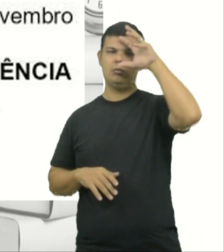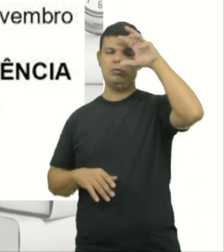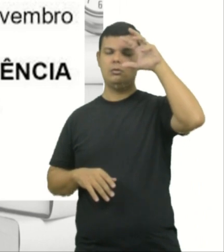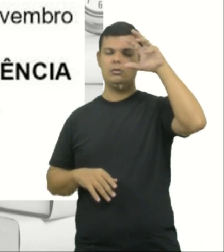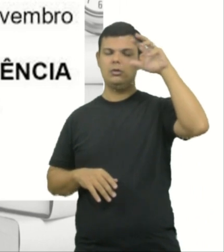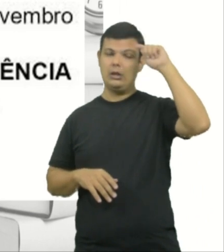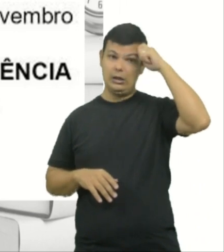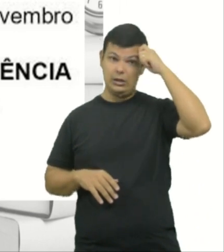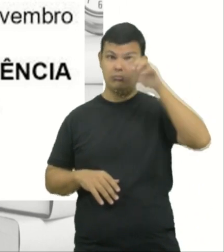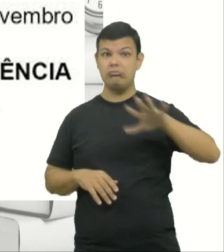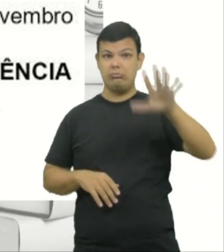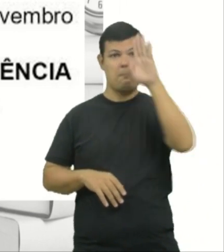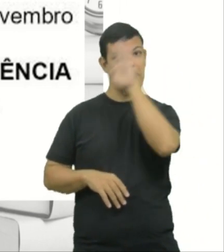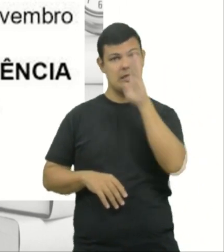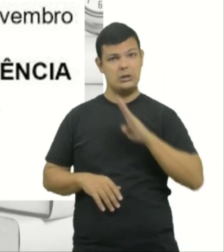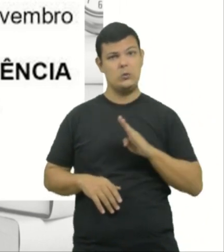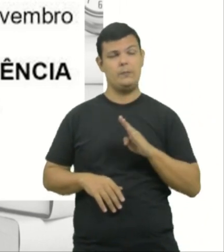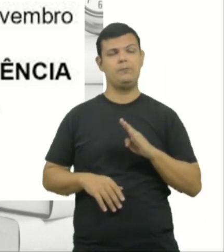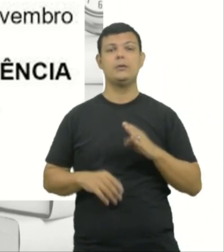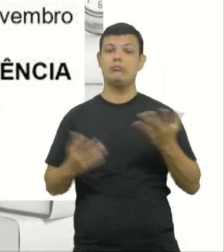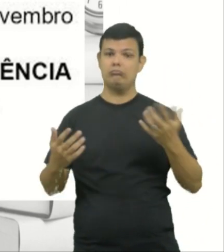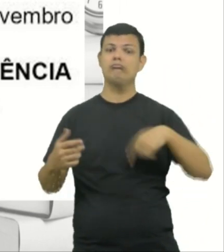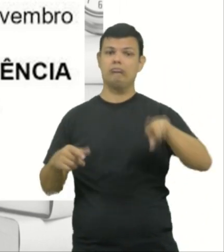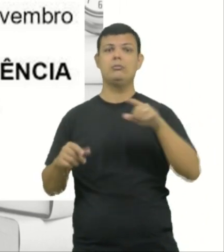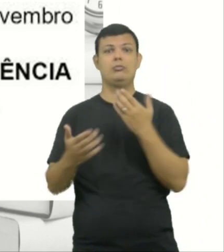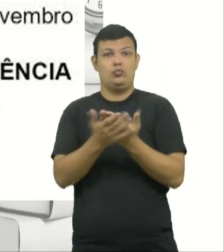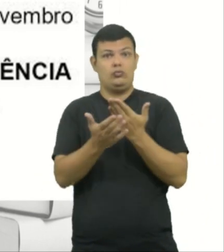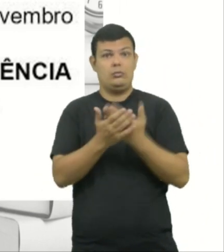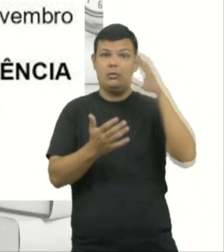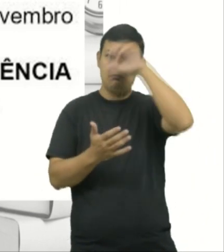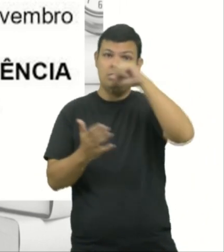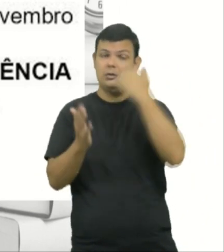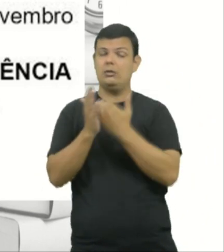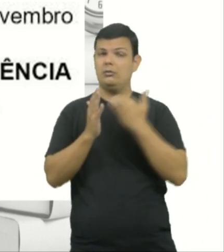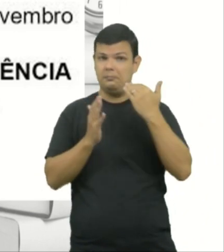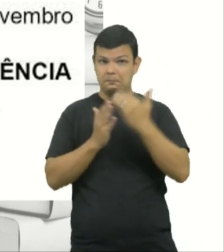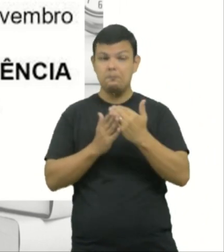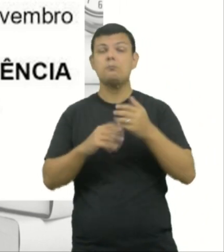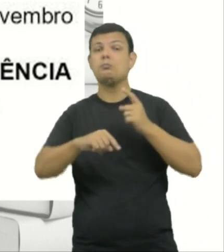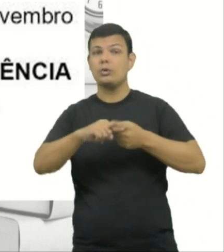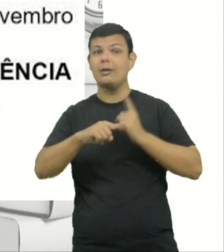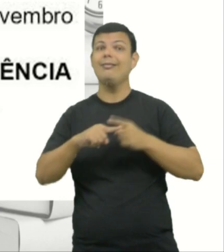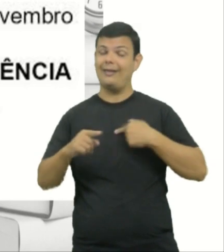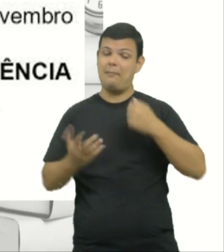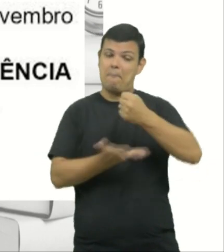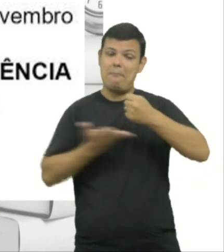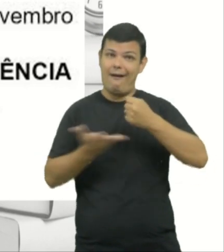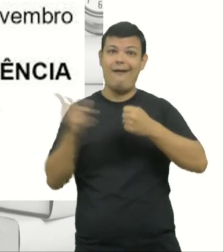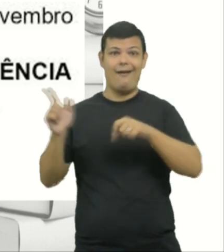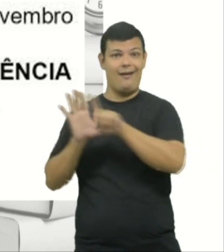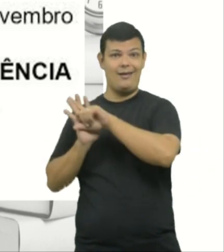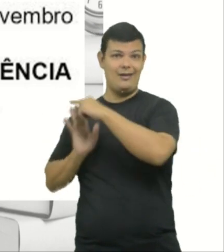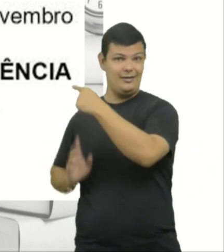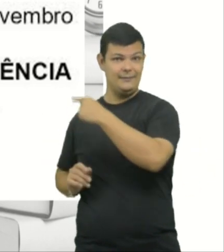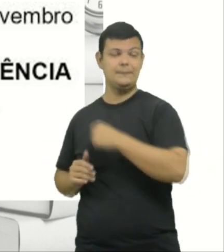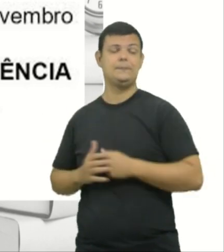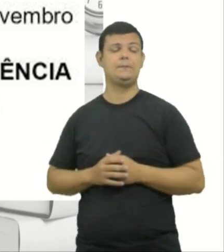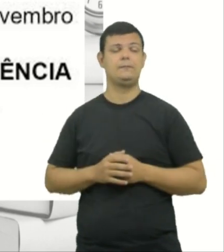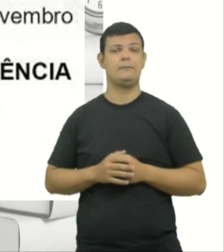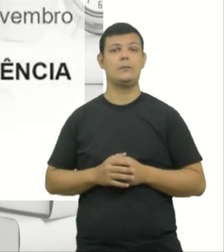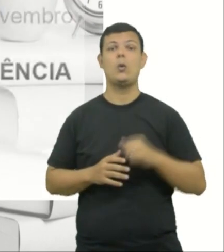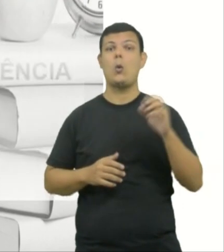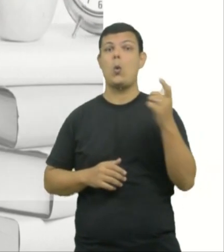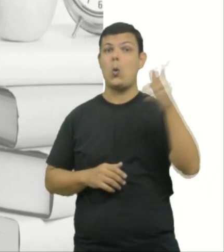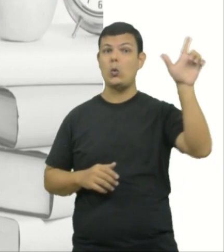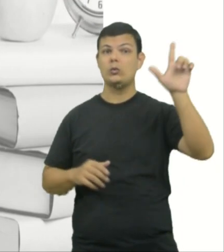no caso, nós estamos aqui realizando essa atividade com base também nessa lei. Outro detalhe importante,